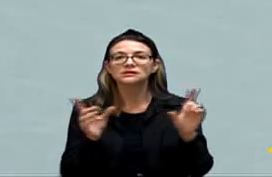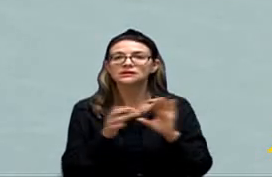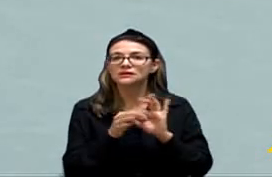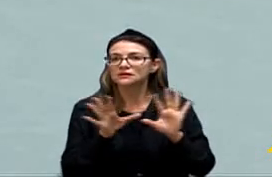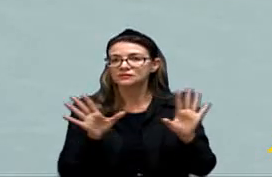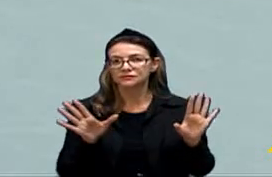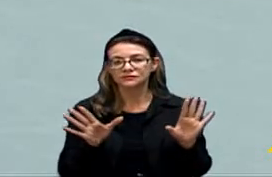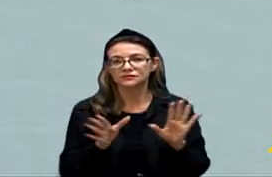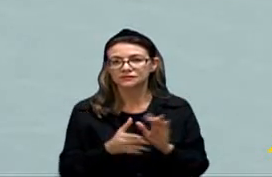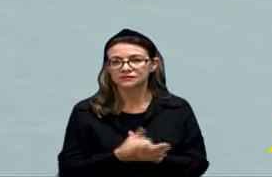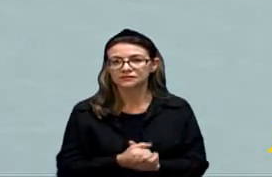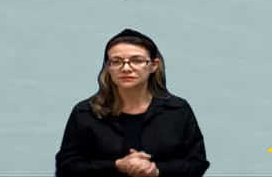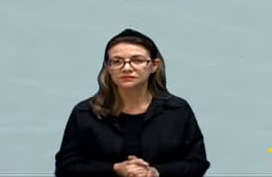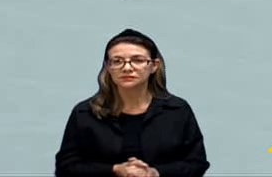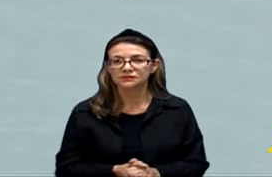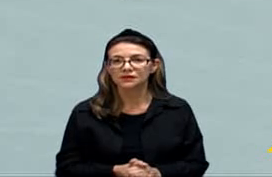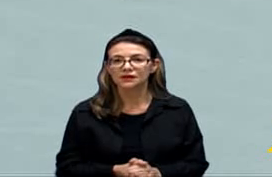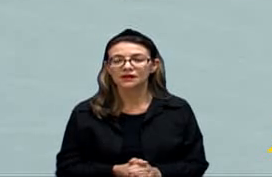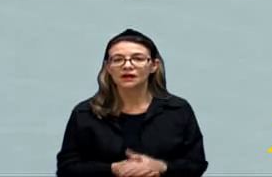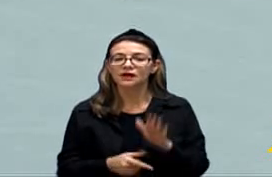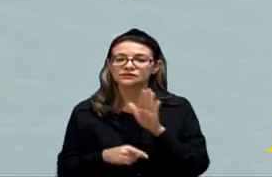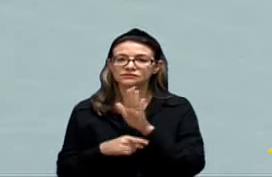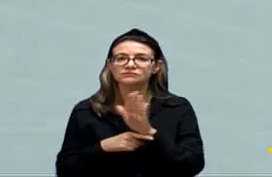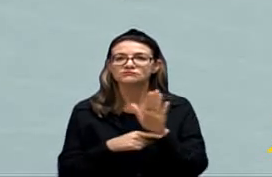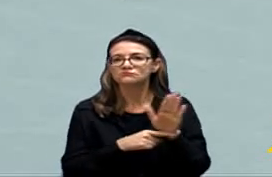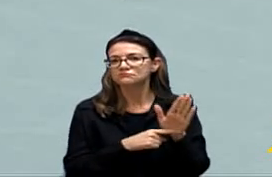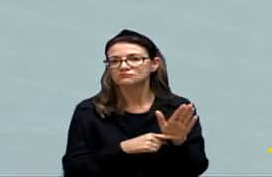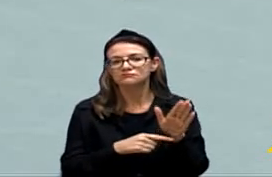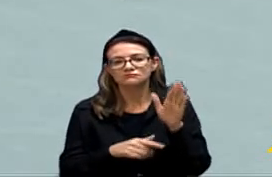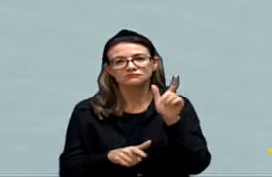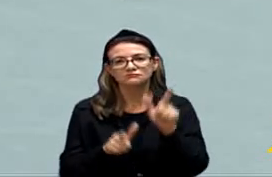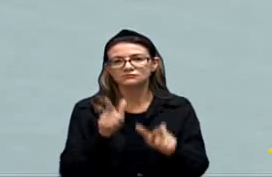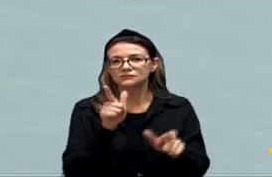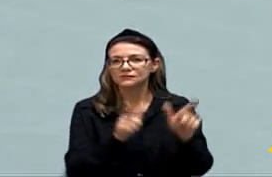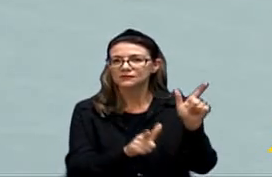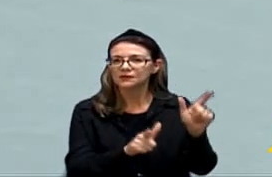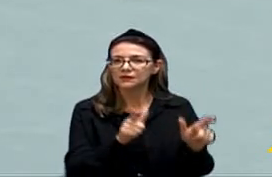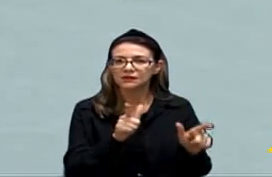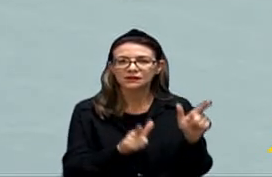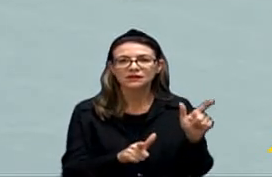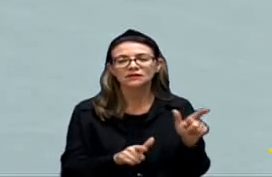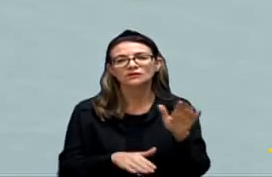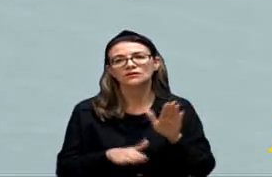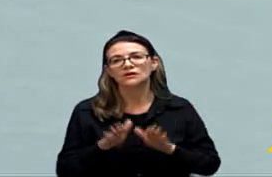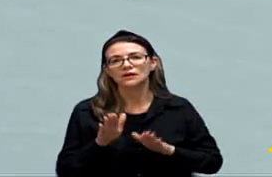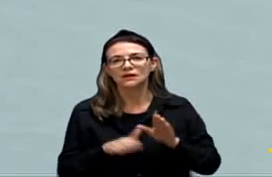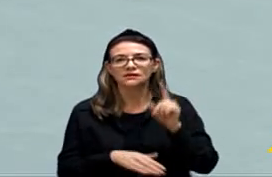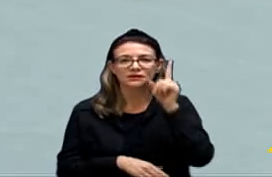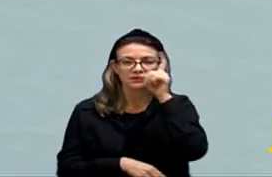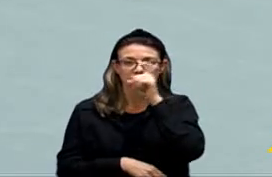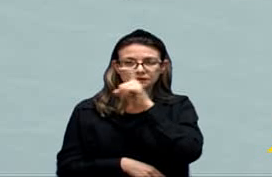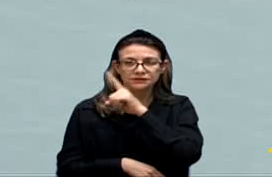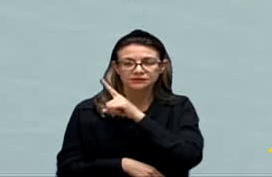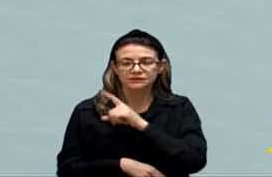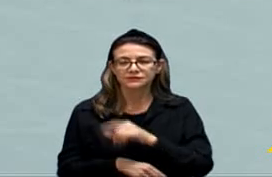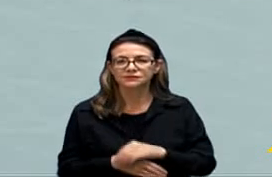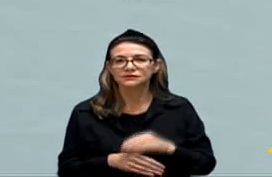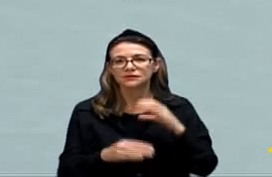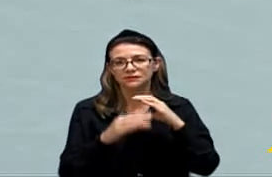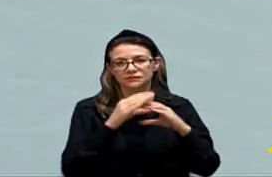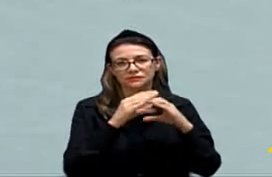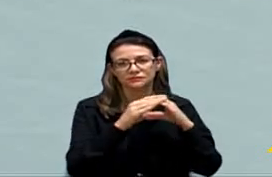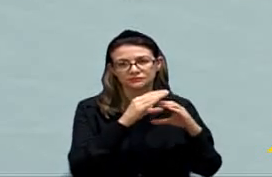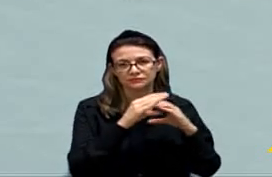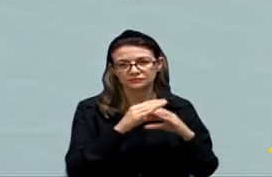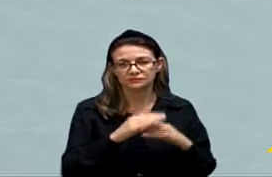de comunicação no dia a dia então é importante que o profissional tenha essa qualificação no geral o servidor público